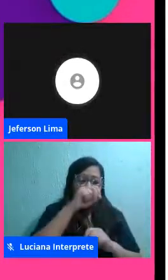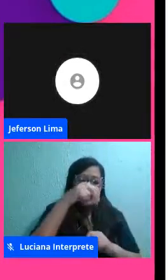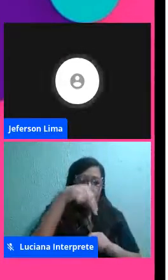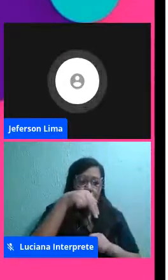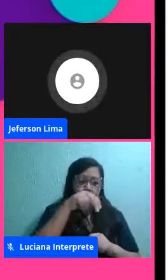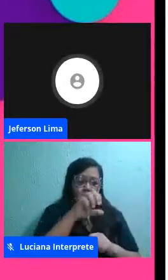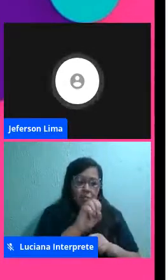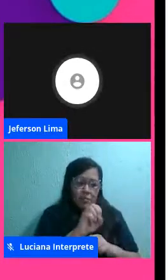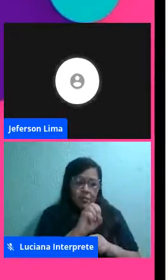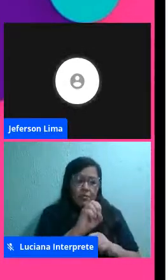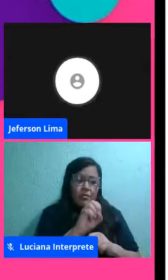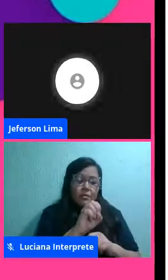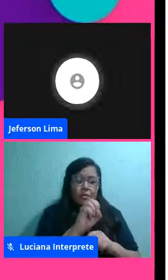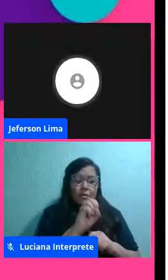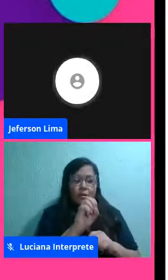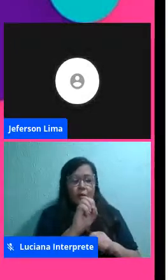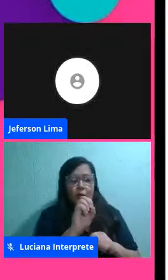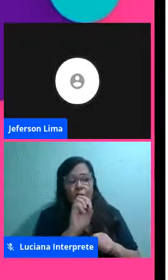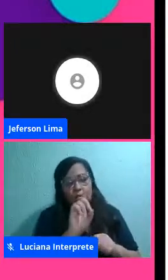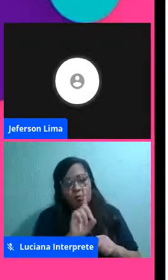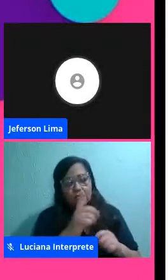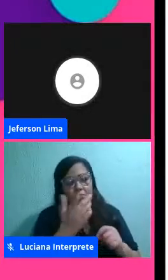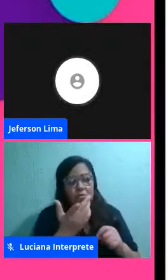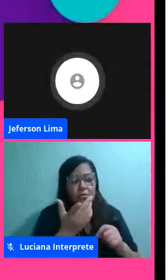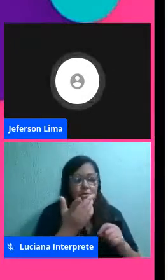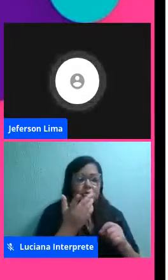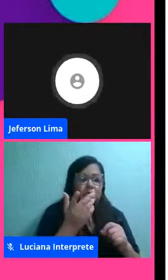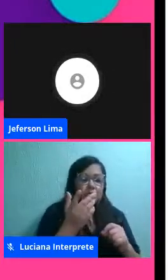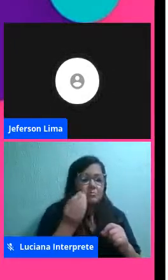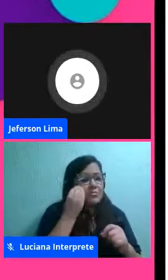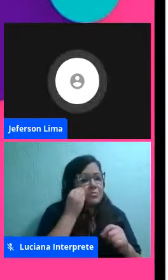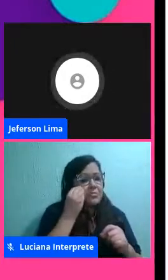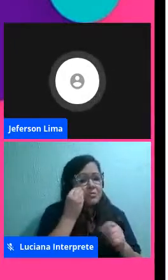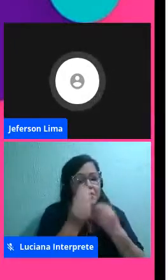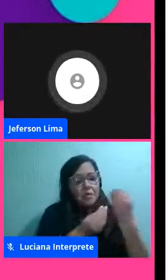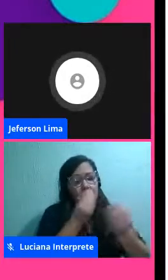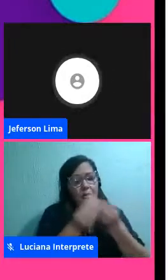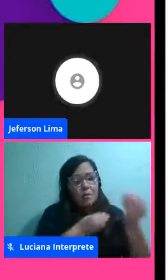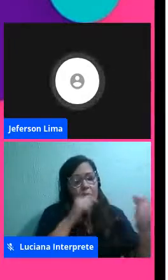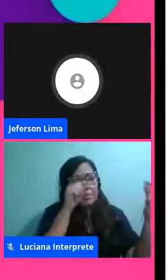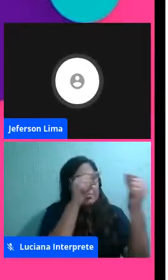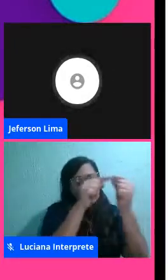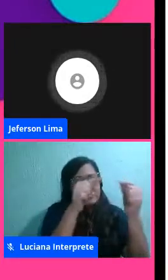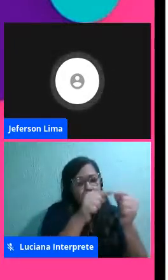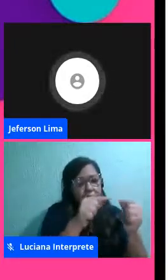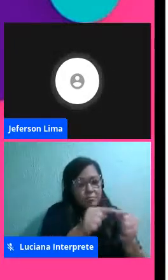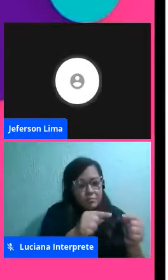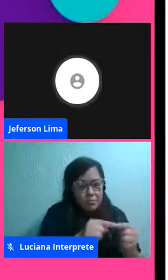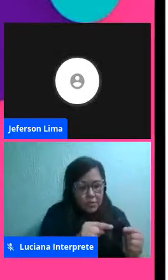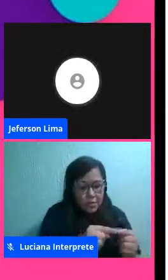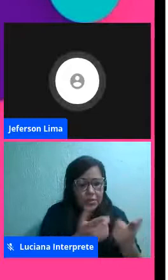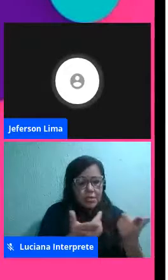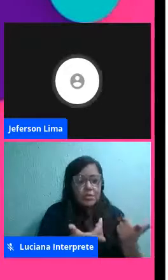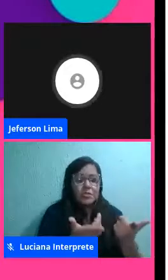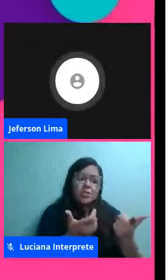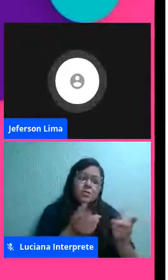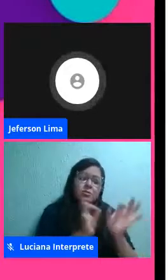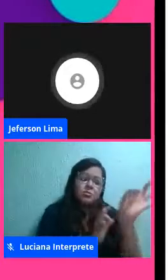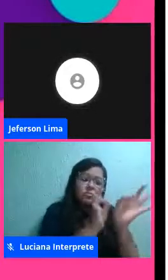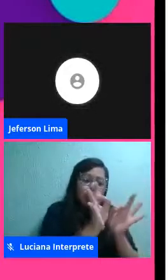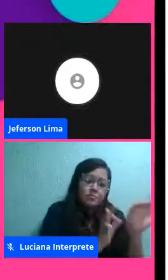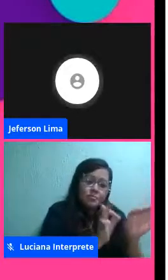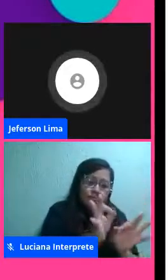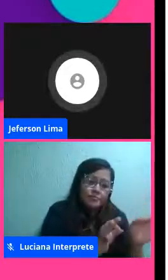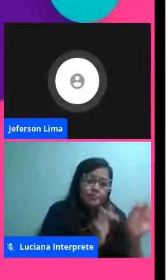aí, e vai lá, tá a nossa aplicação rodando aí, né, aplicação simples de ser feita, né, criar rotas utilizando Express.js é muito simples e por aí